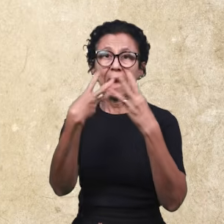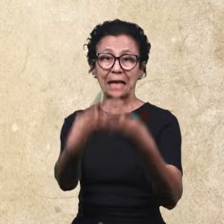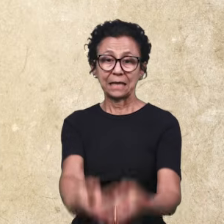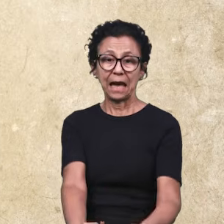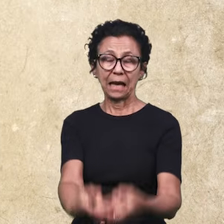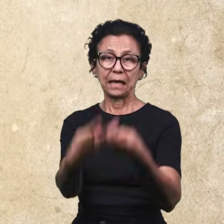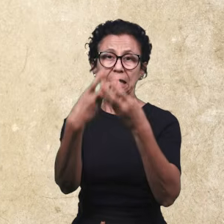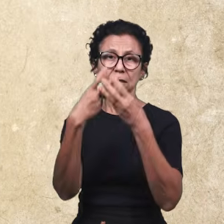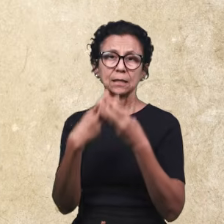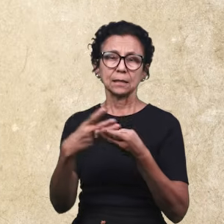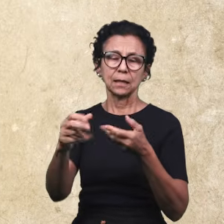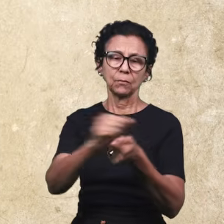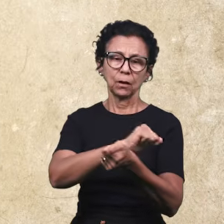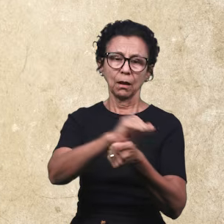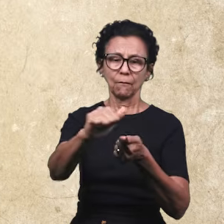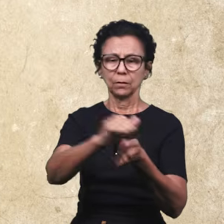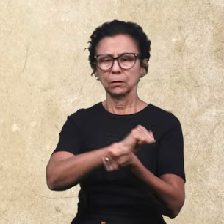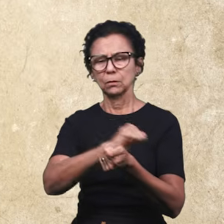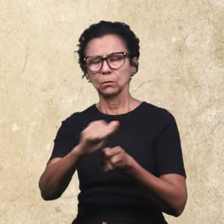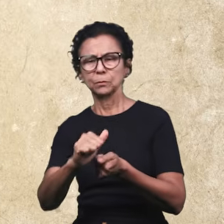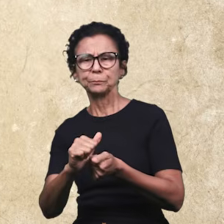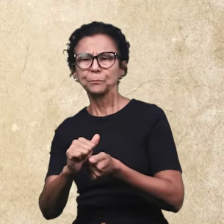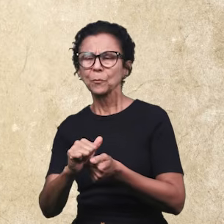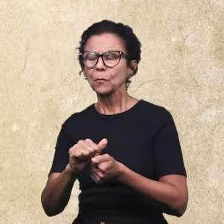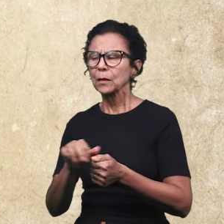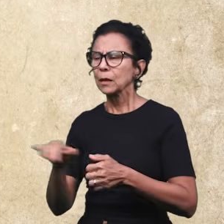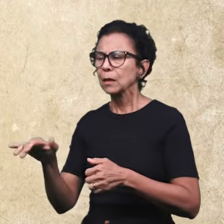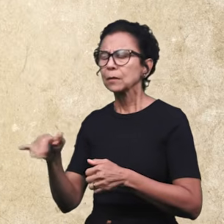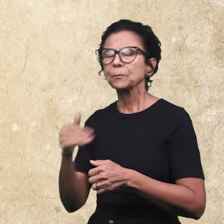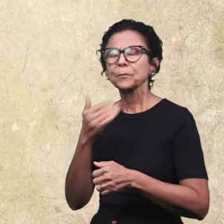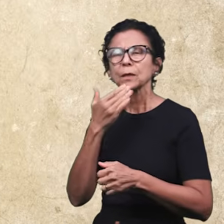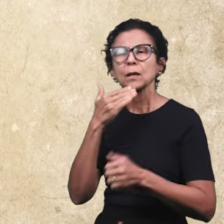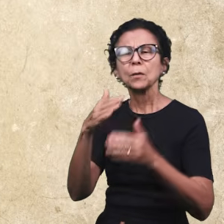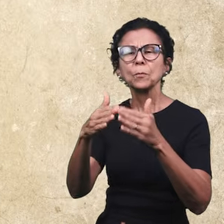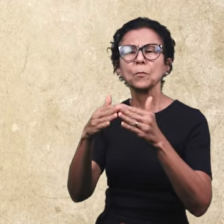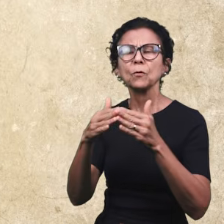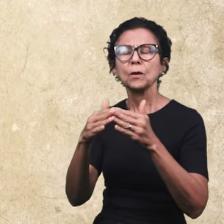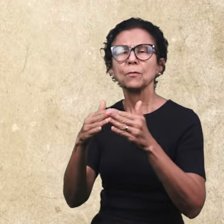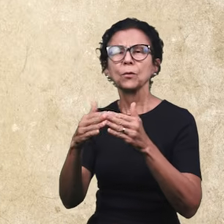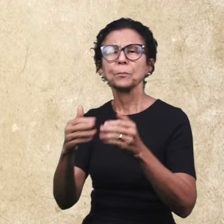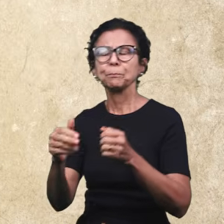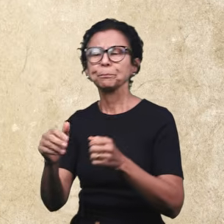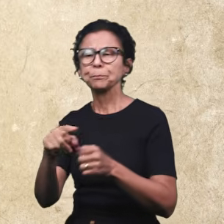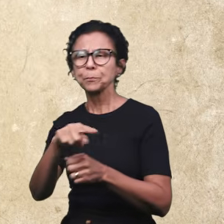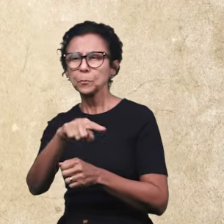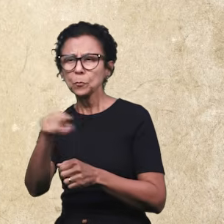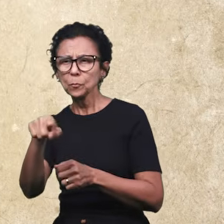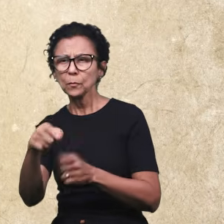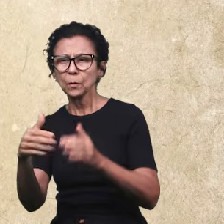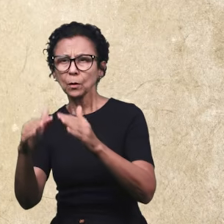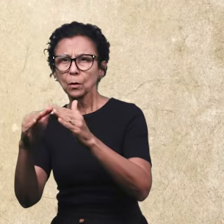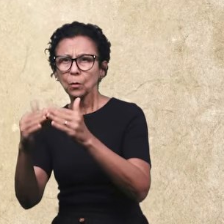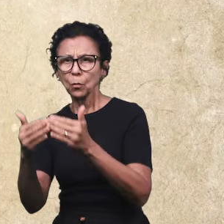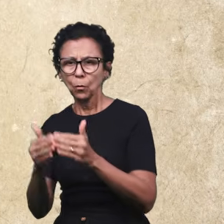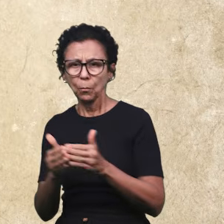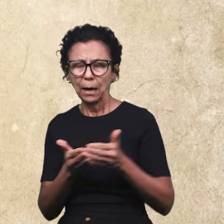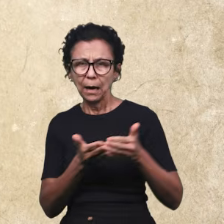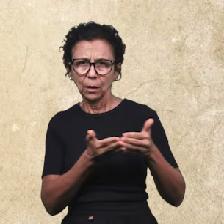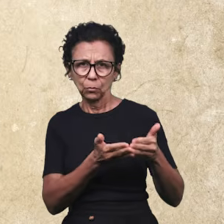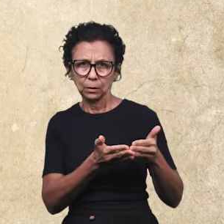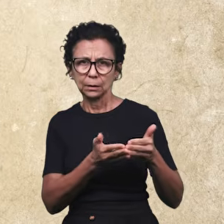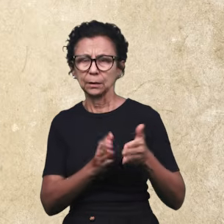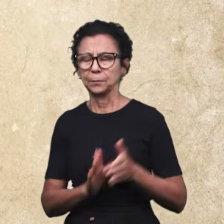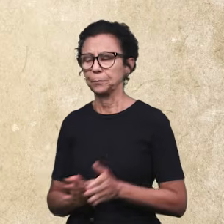de Simão, pediu-lhe que o afastasse um pouco da terra, e, assentando-se, ensinava